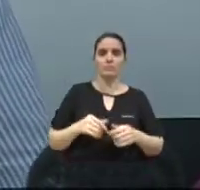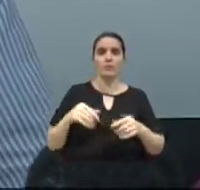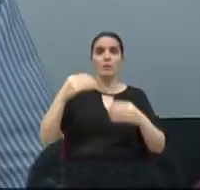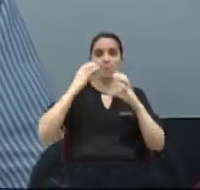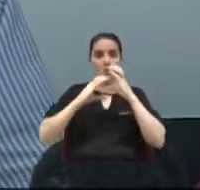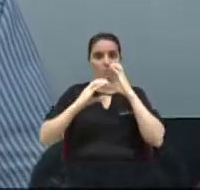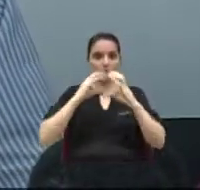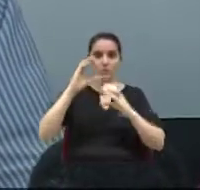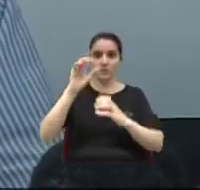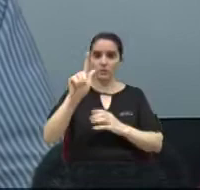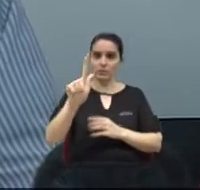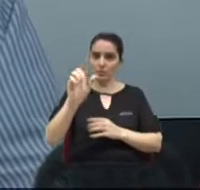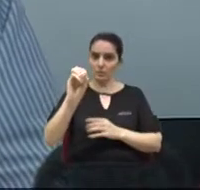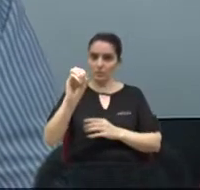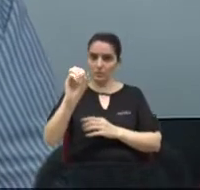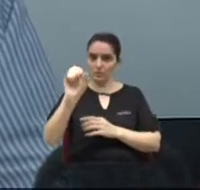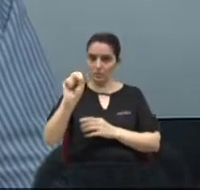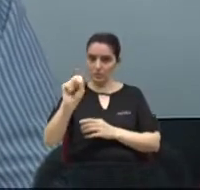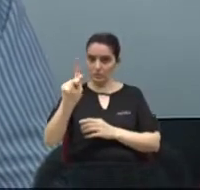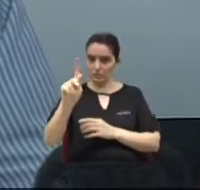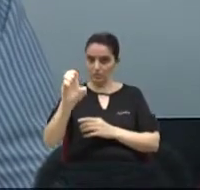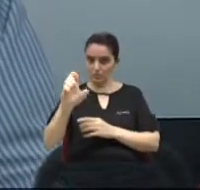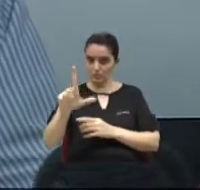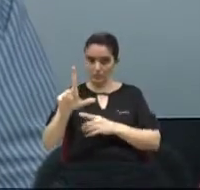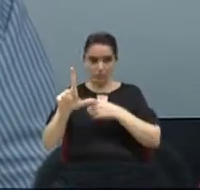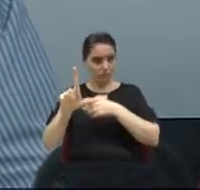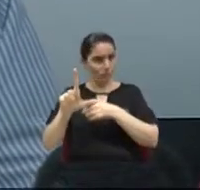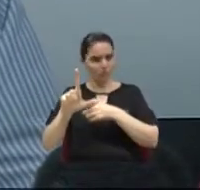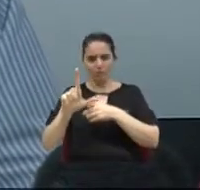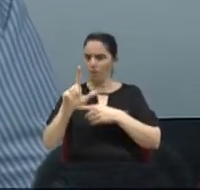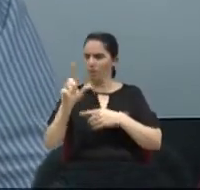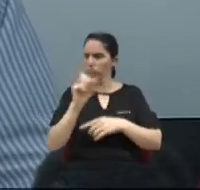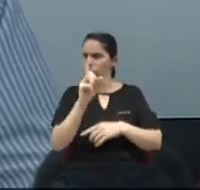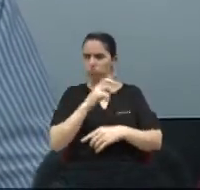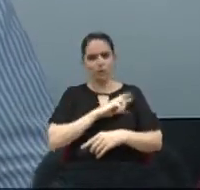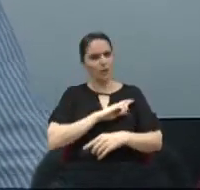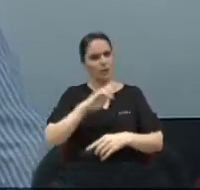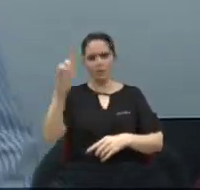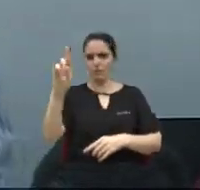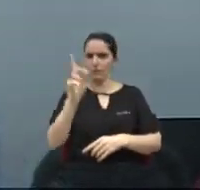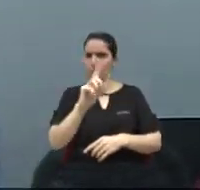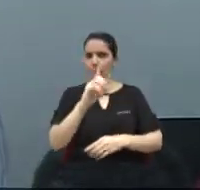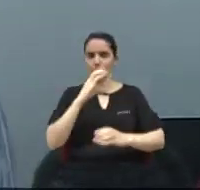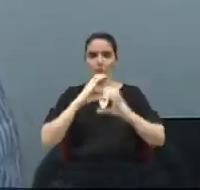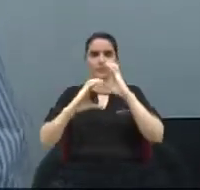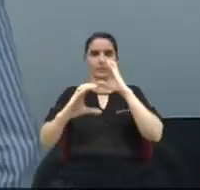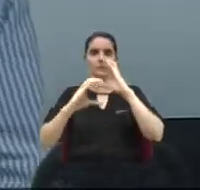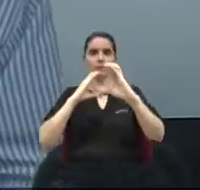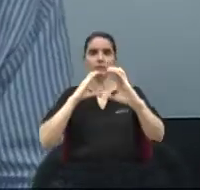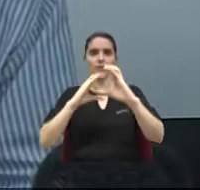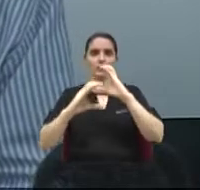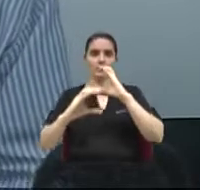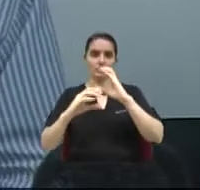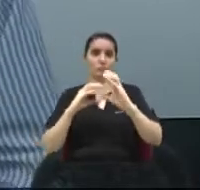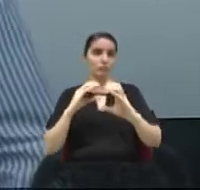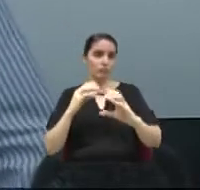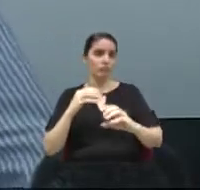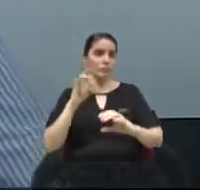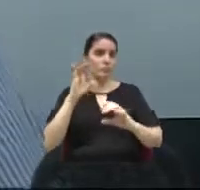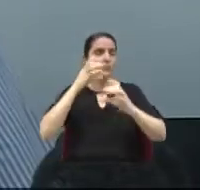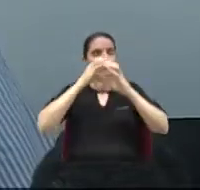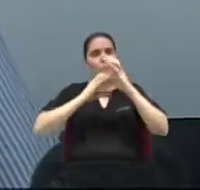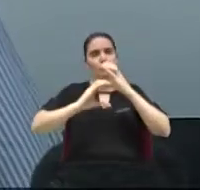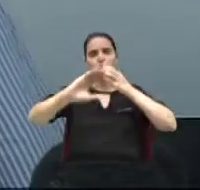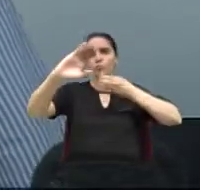estamos falando de religião, porque nós temos um estilo musical gospel. Lembrando que um dos pequenos cantores que quase